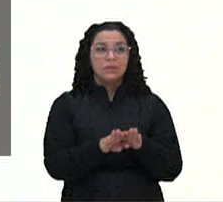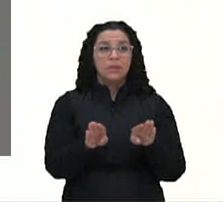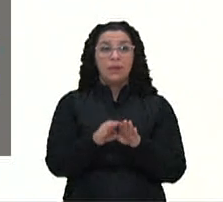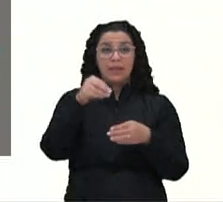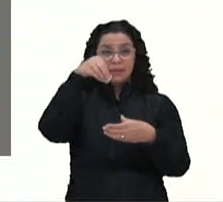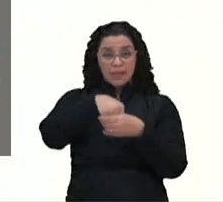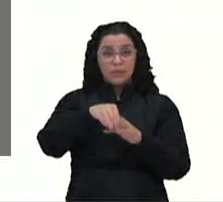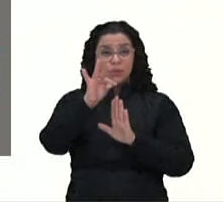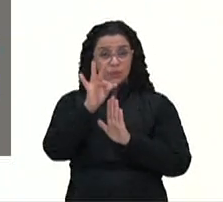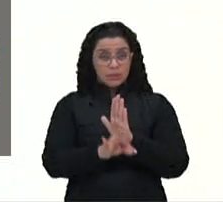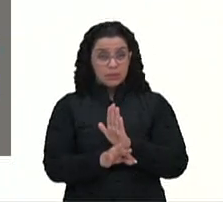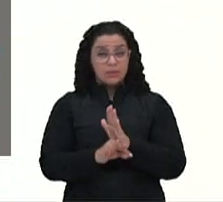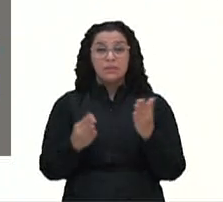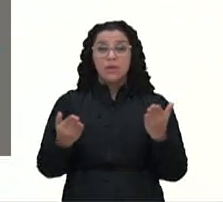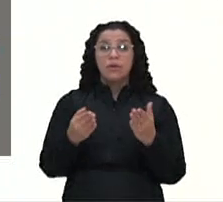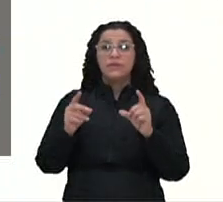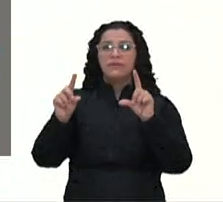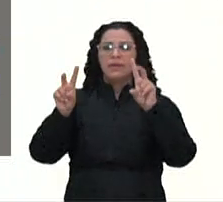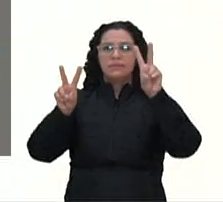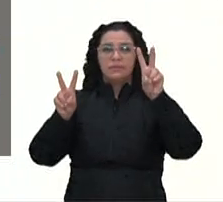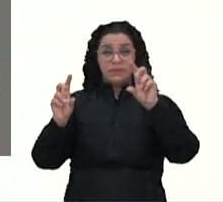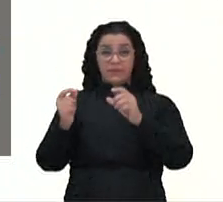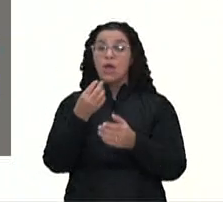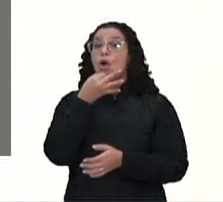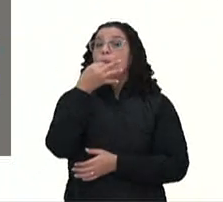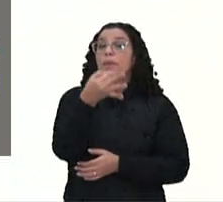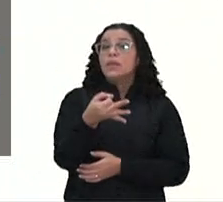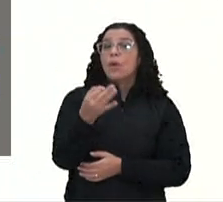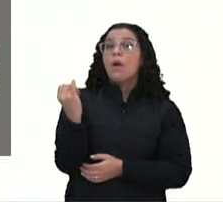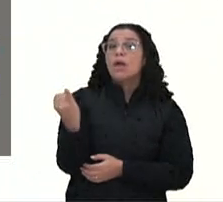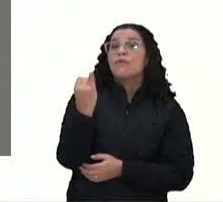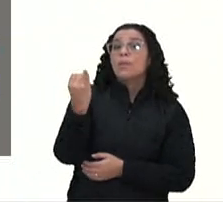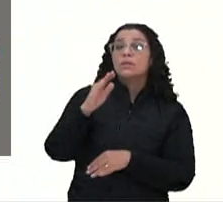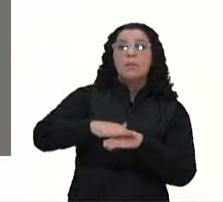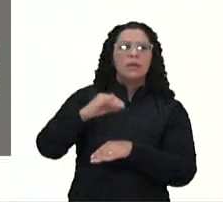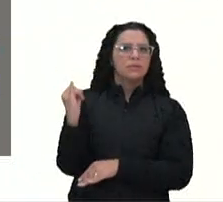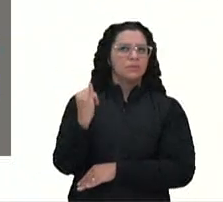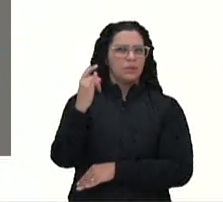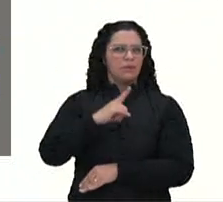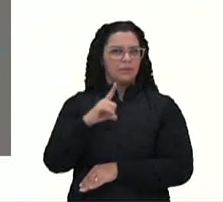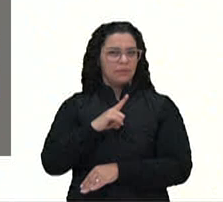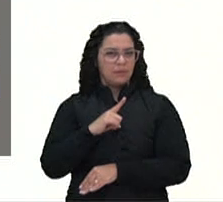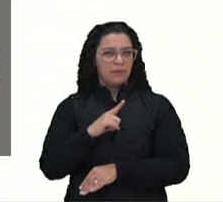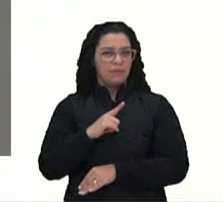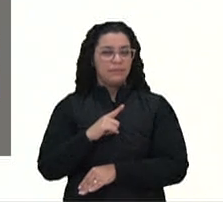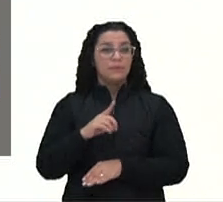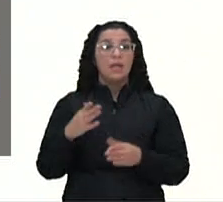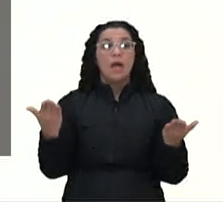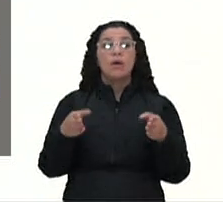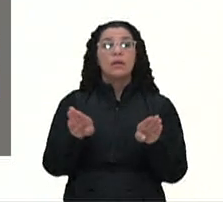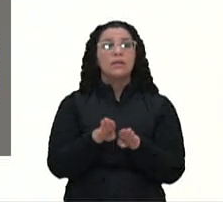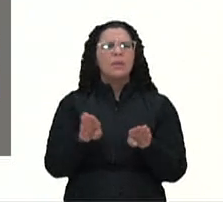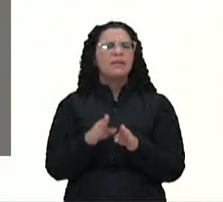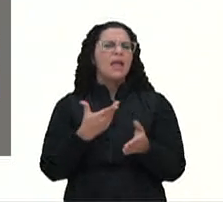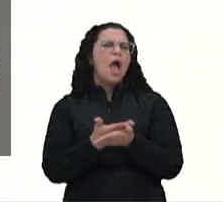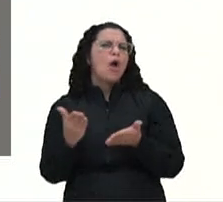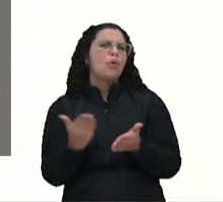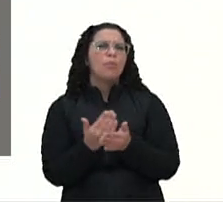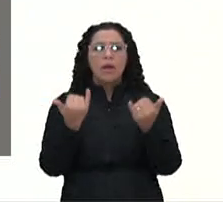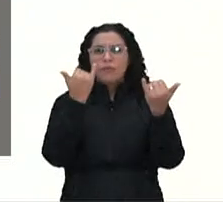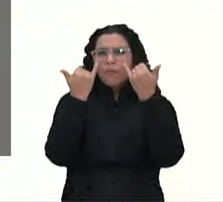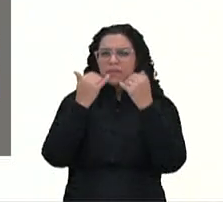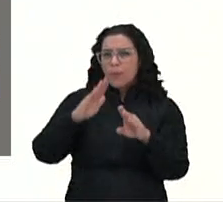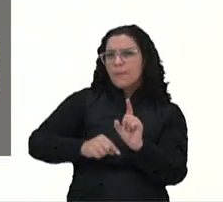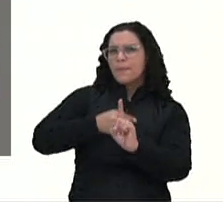texto, important information, escreva aí na sua opinião qual é a informação importante e extra information, se tem alguma informação